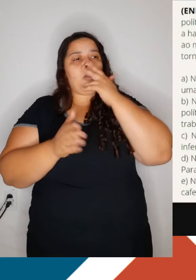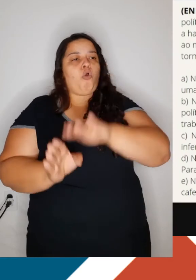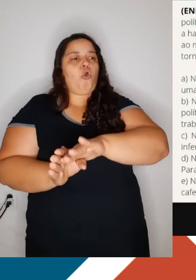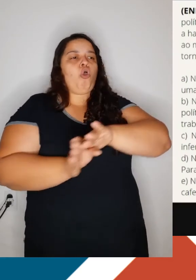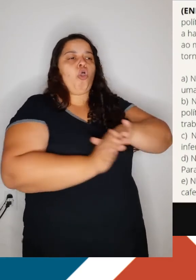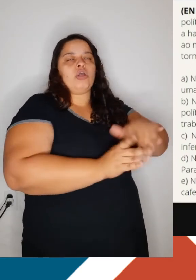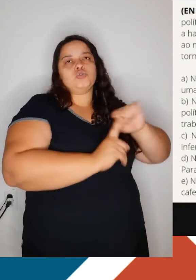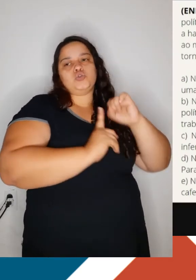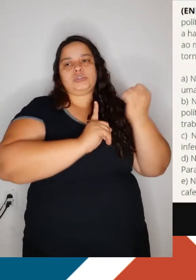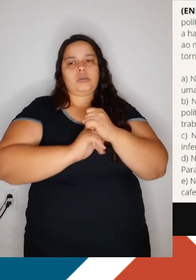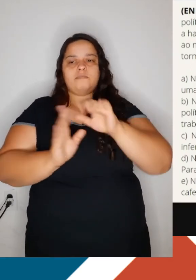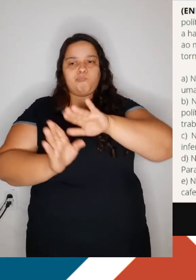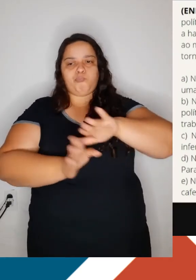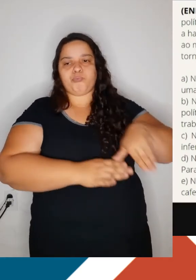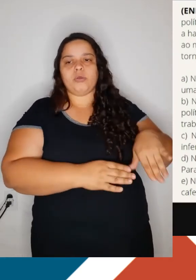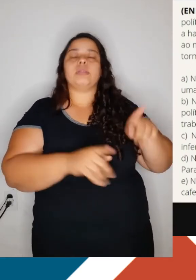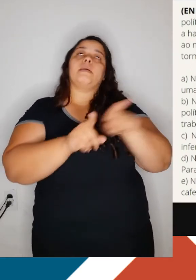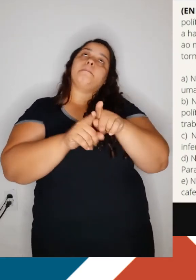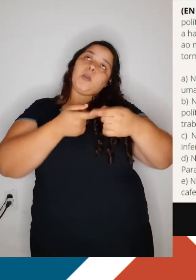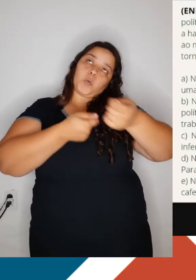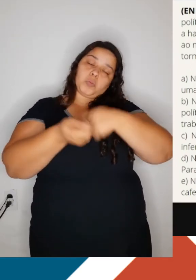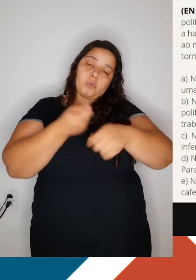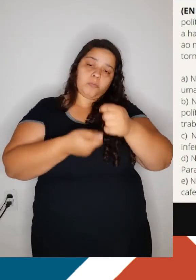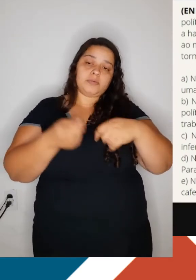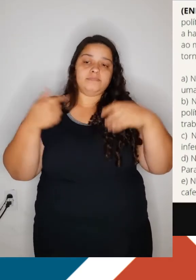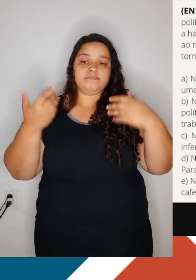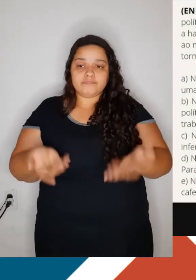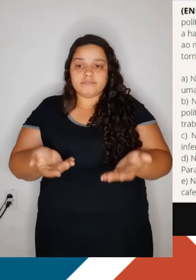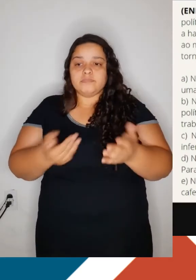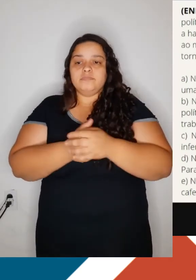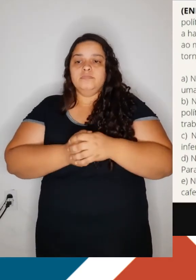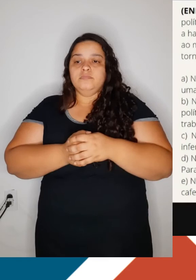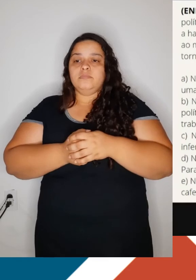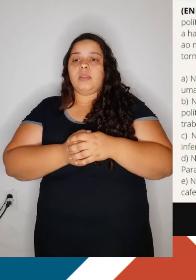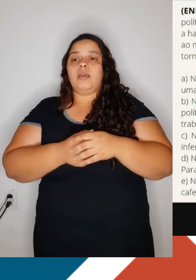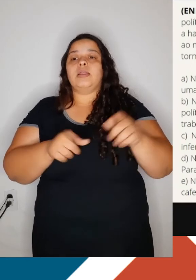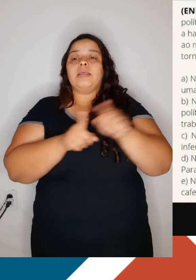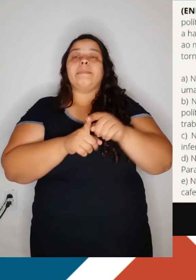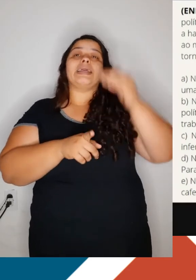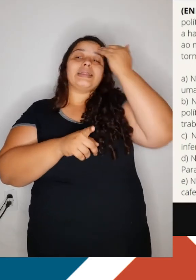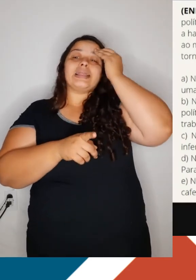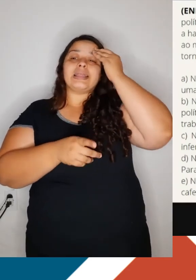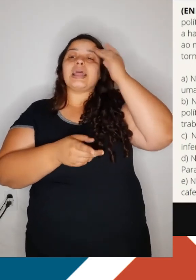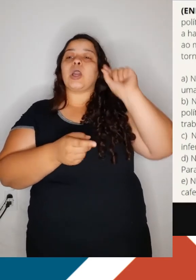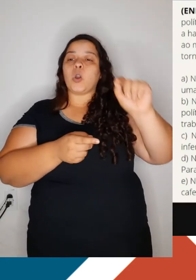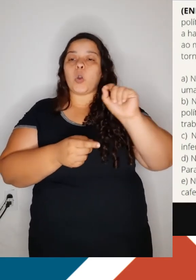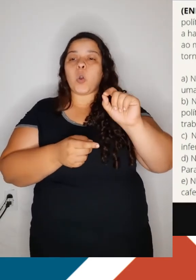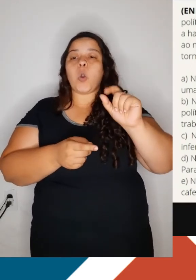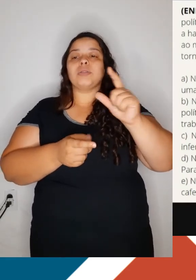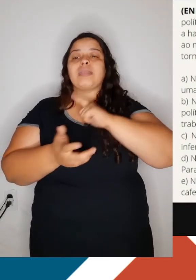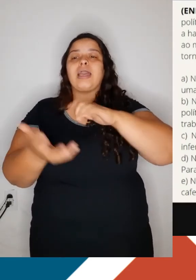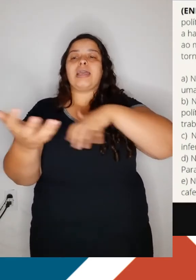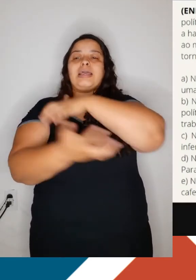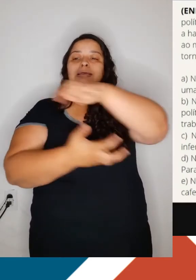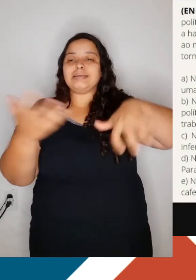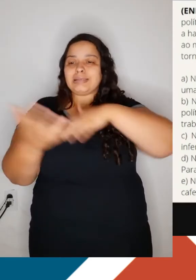profunda marginalização social, consequentemente econômica. E, além disso, a questão dá a entender que, em função